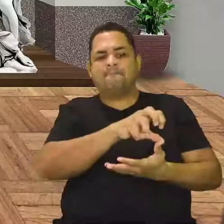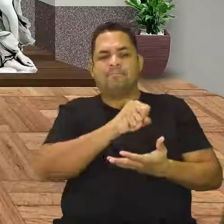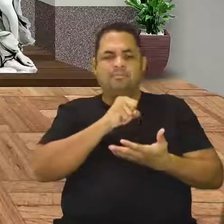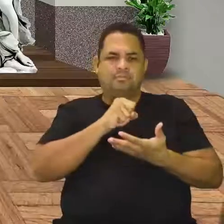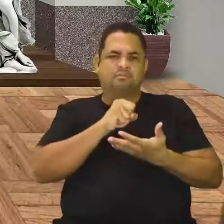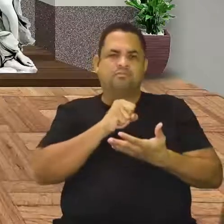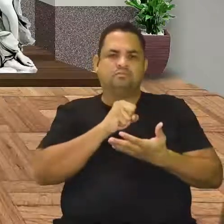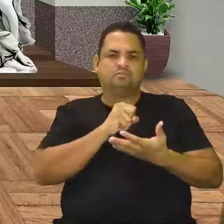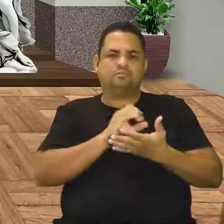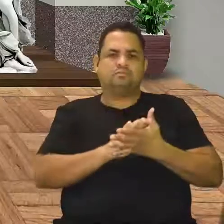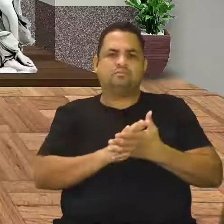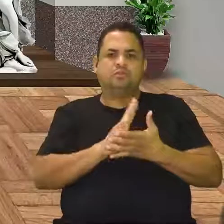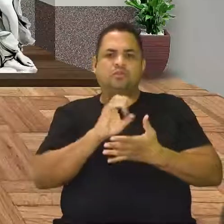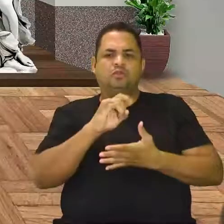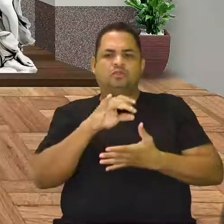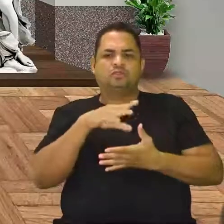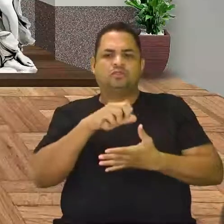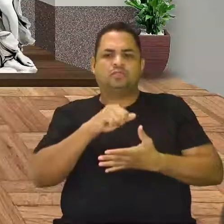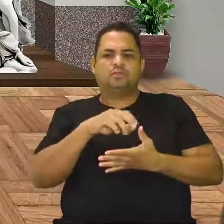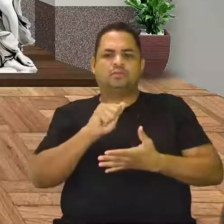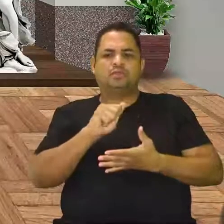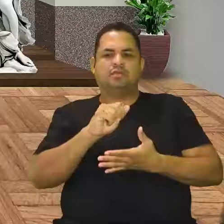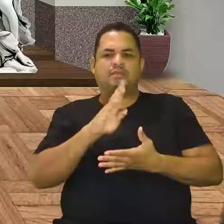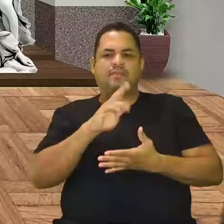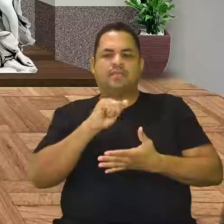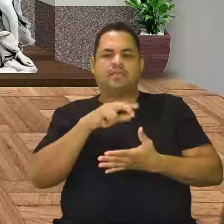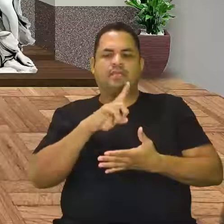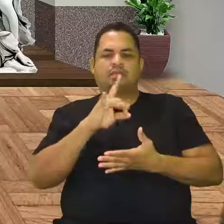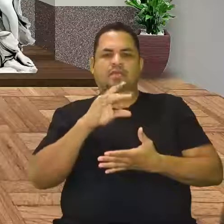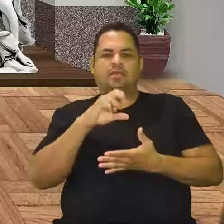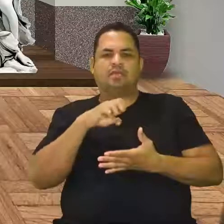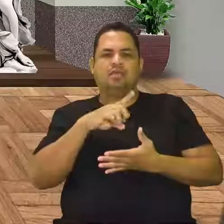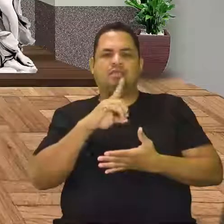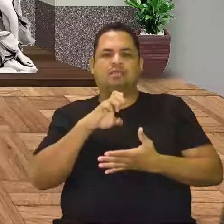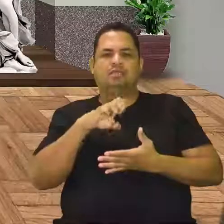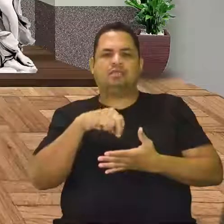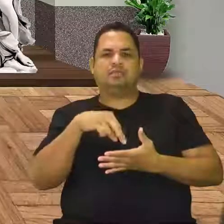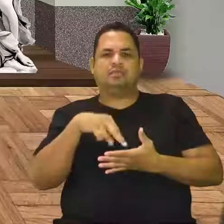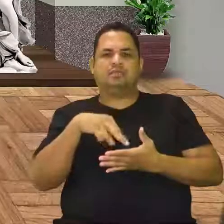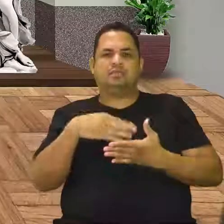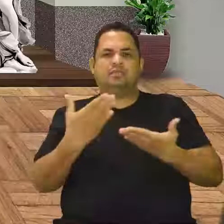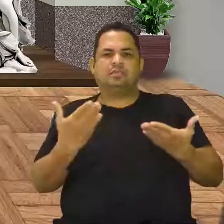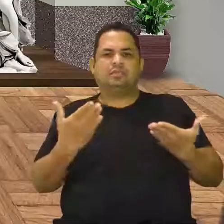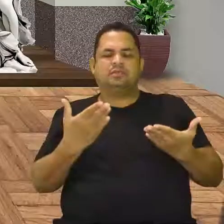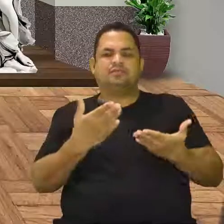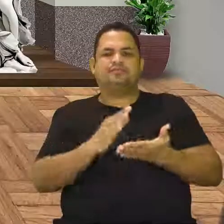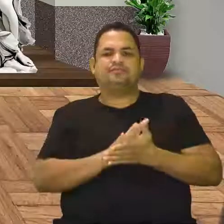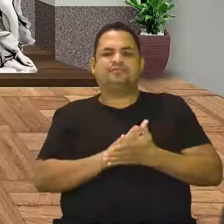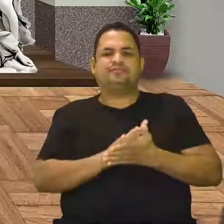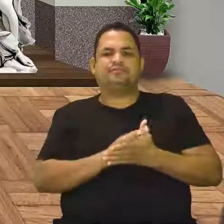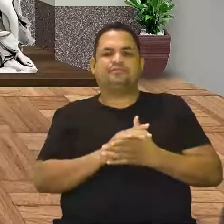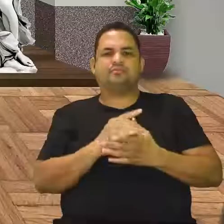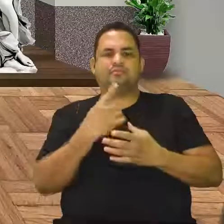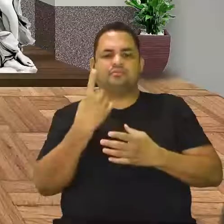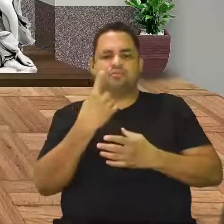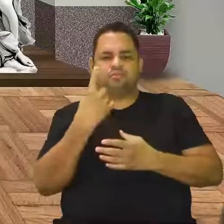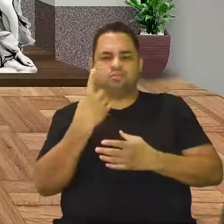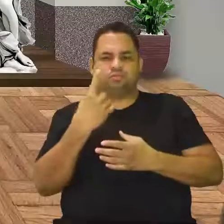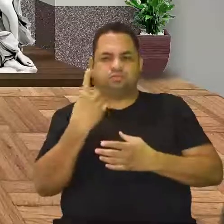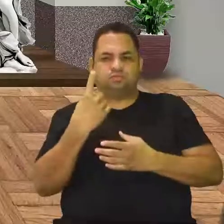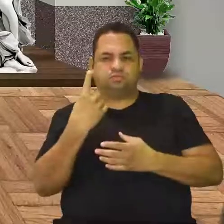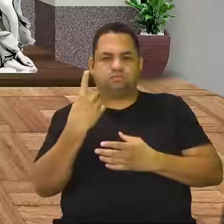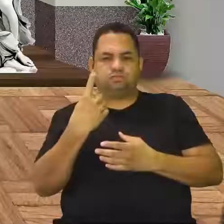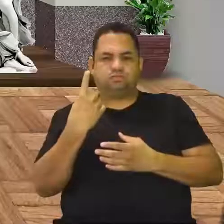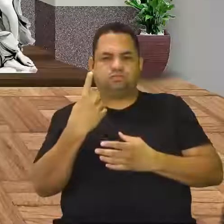o Osama Bin Laden teve o helicóptero e o único daquele muito caro são